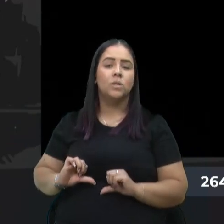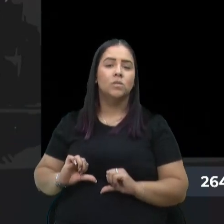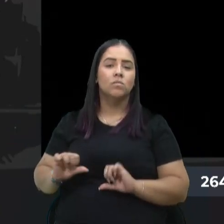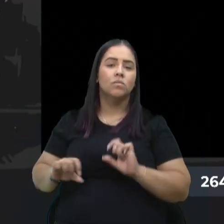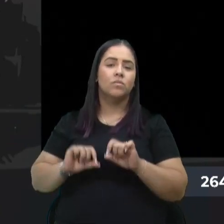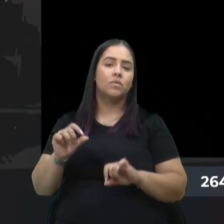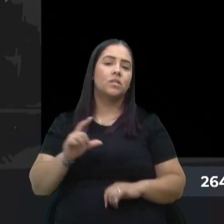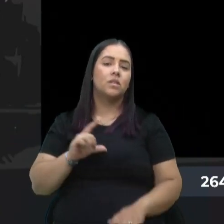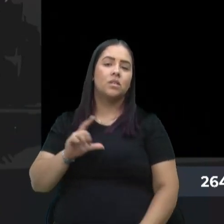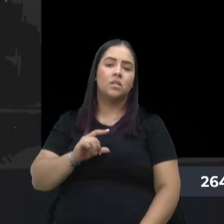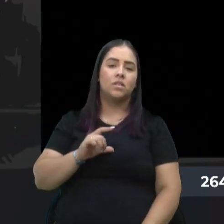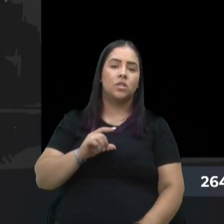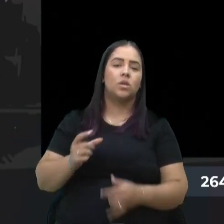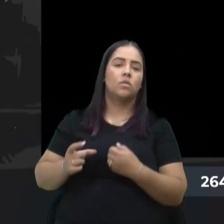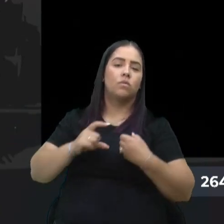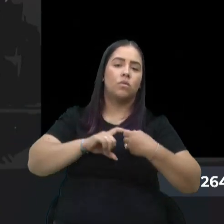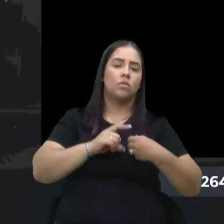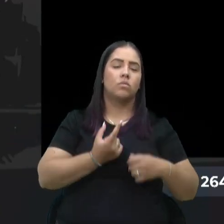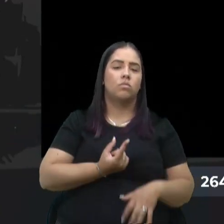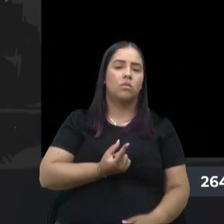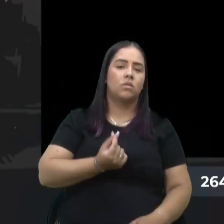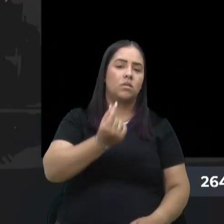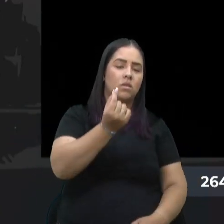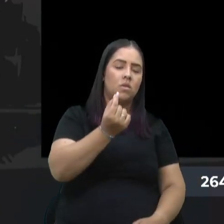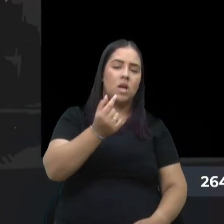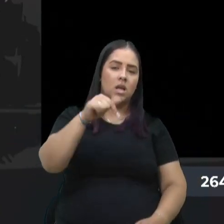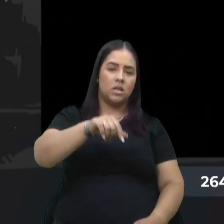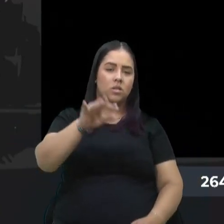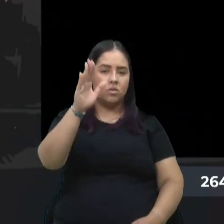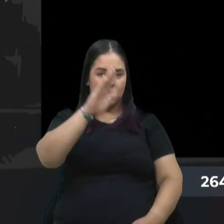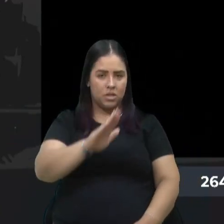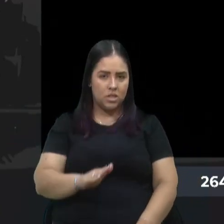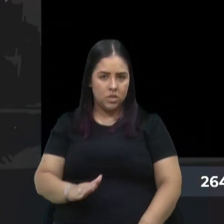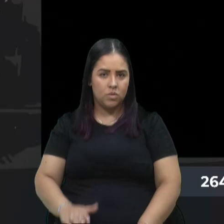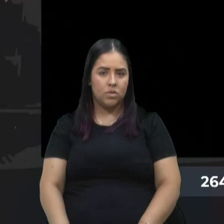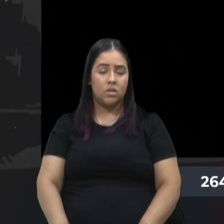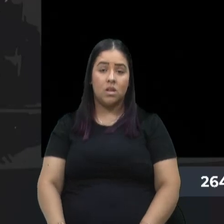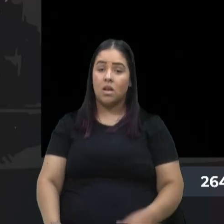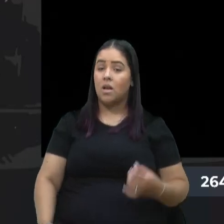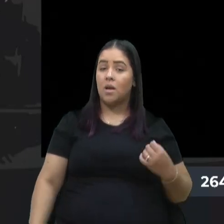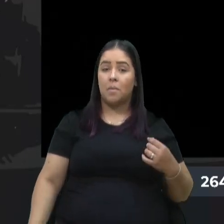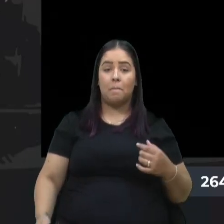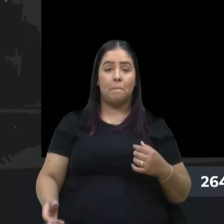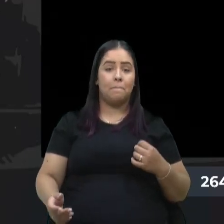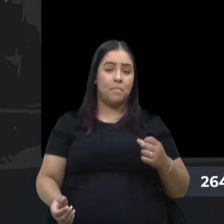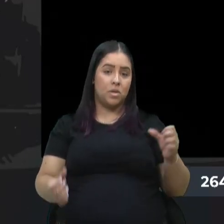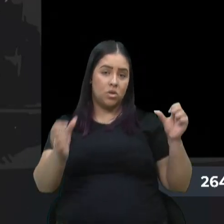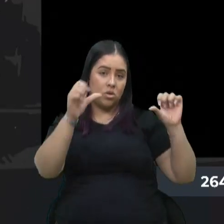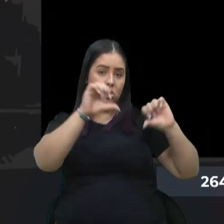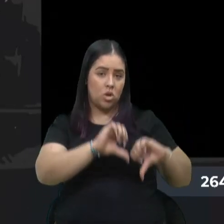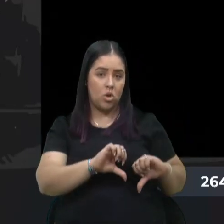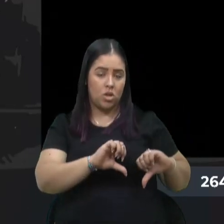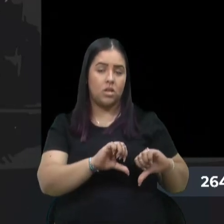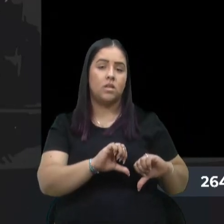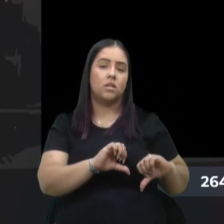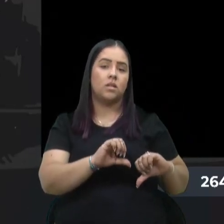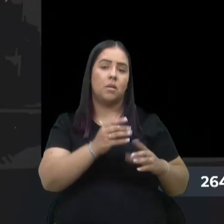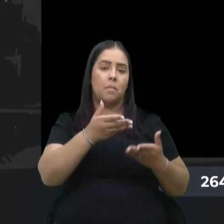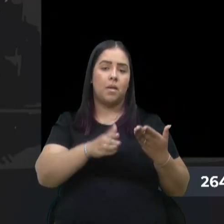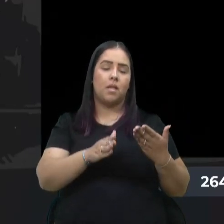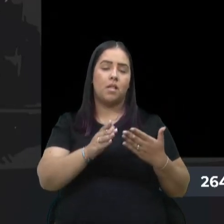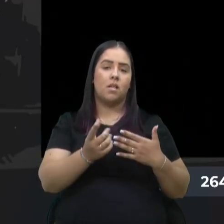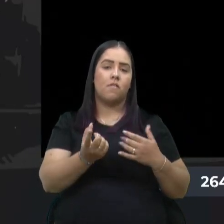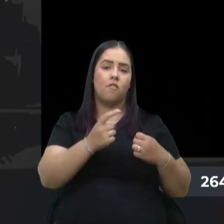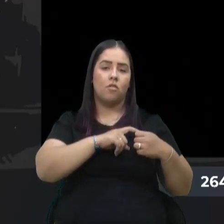recessão econômica do Brasil. Repito e reforço, a pior história de recessão econômica